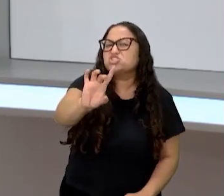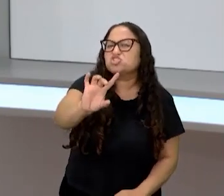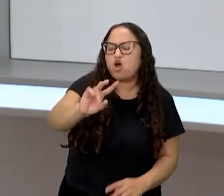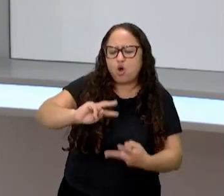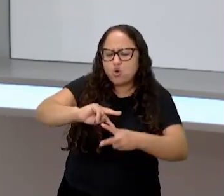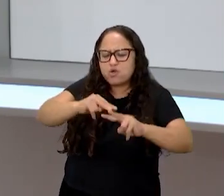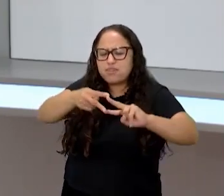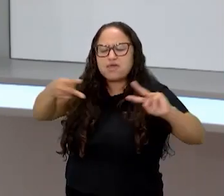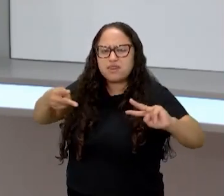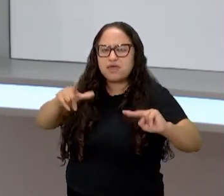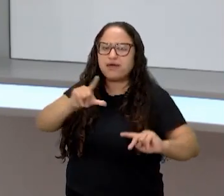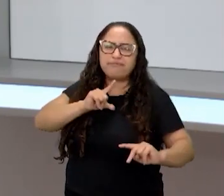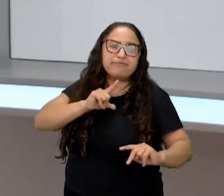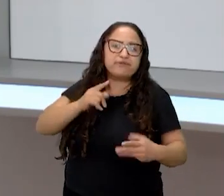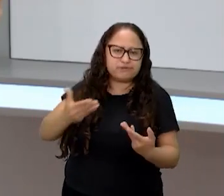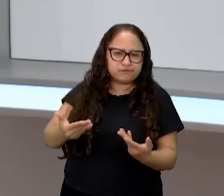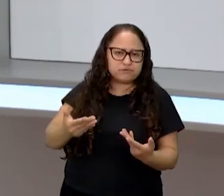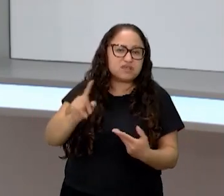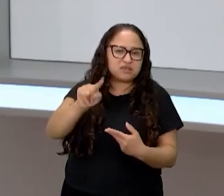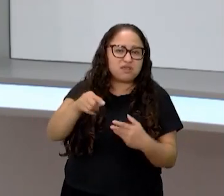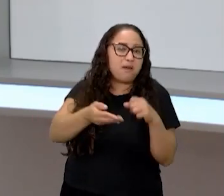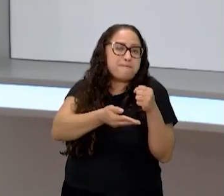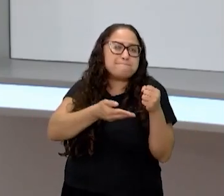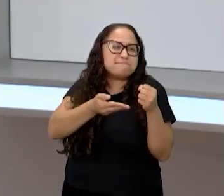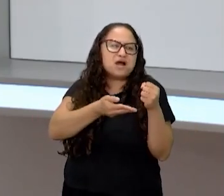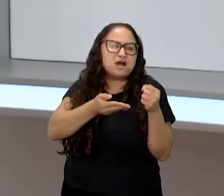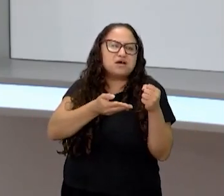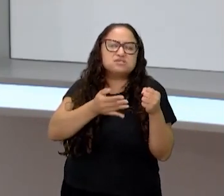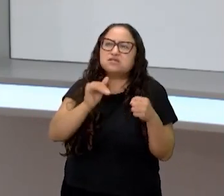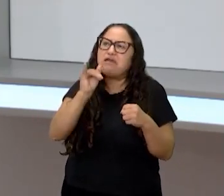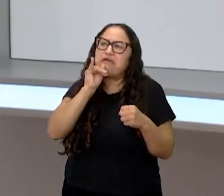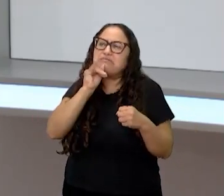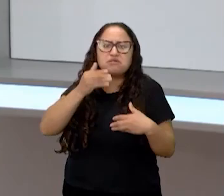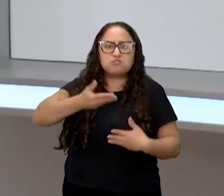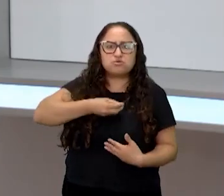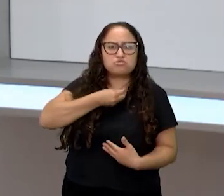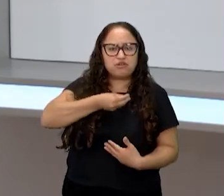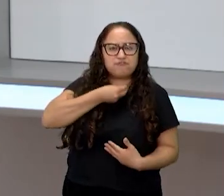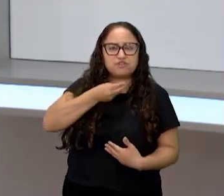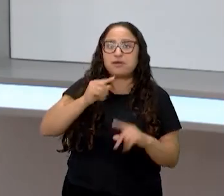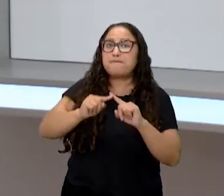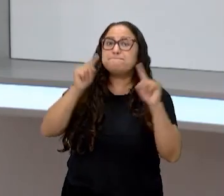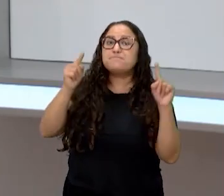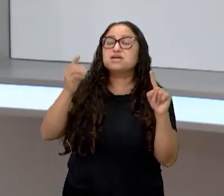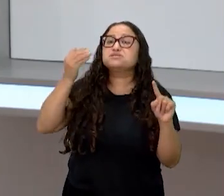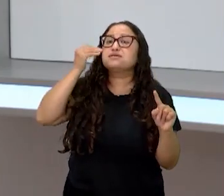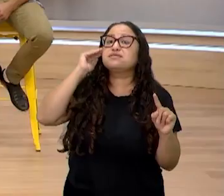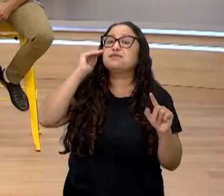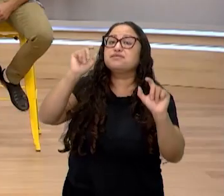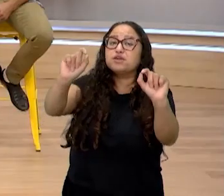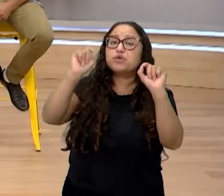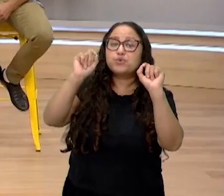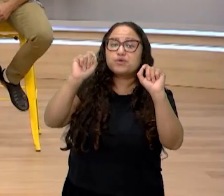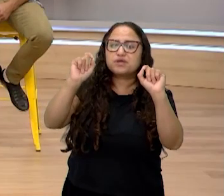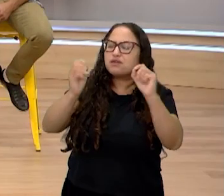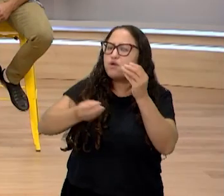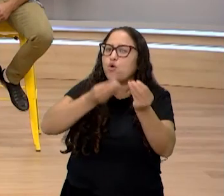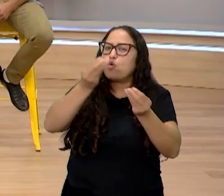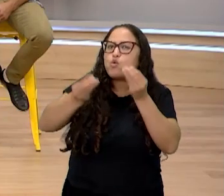DNA existe e que ele é a base, por exemplo, da nossa vida, mas Sim. Entender também como